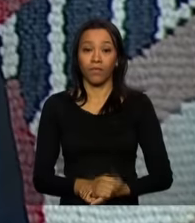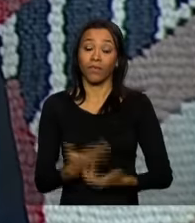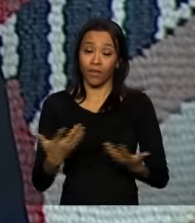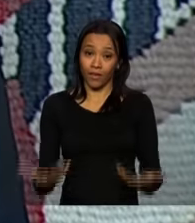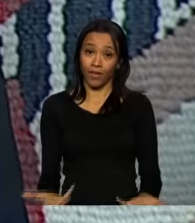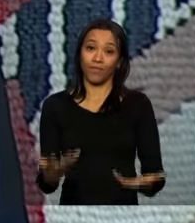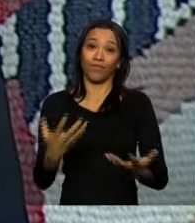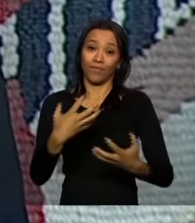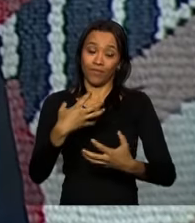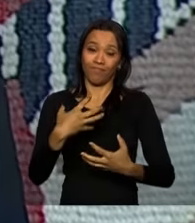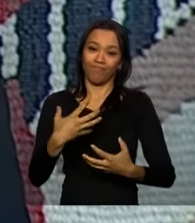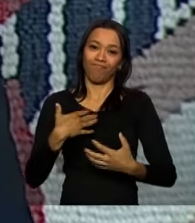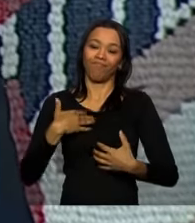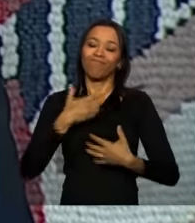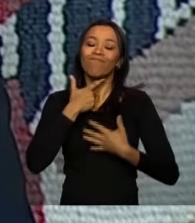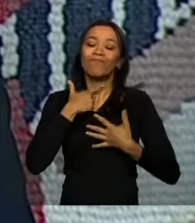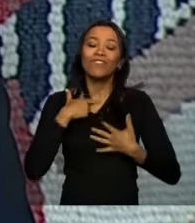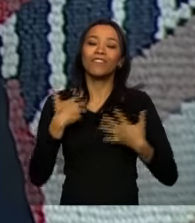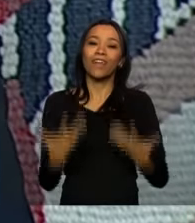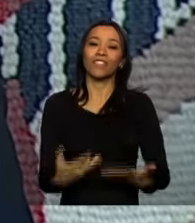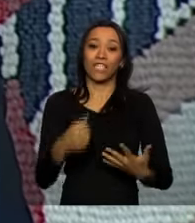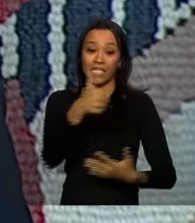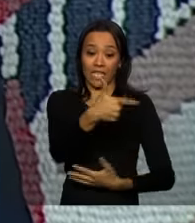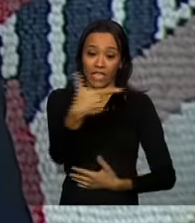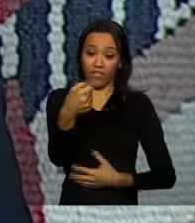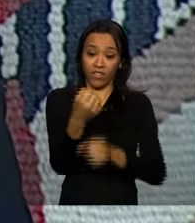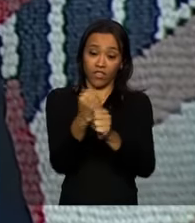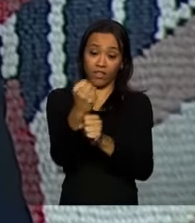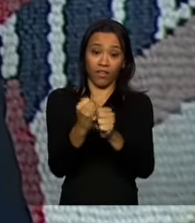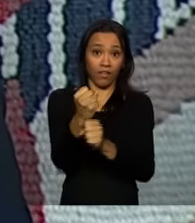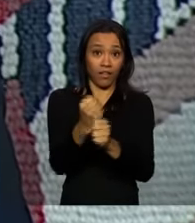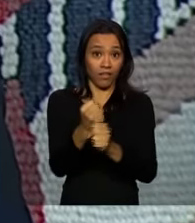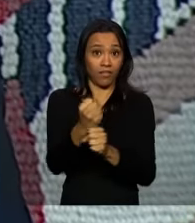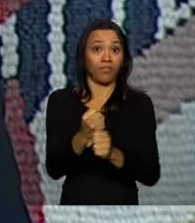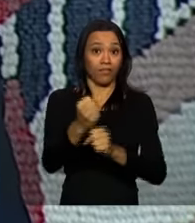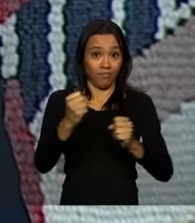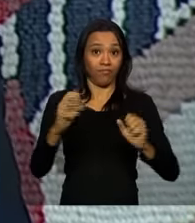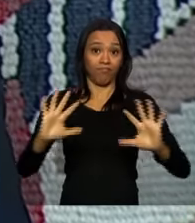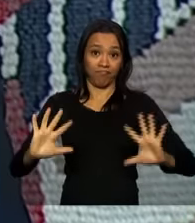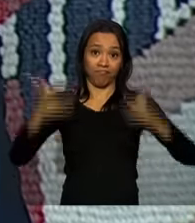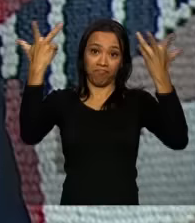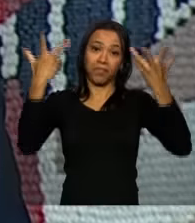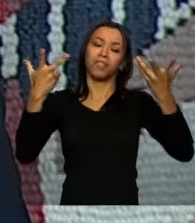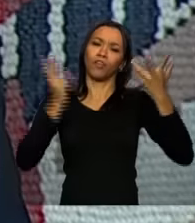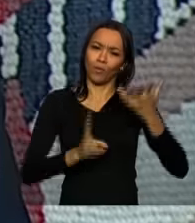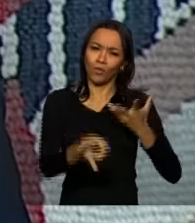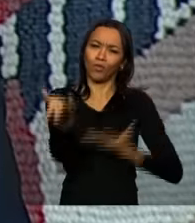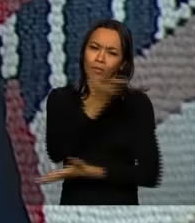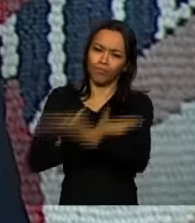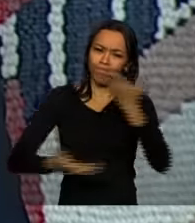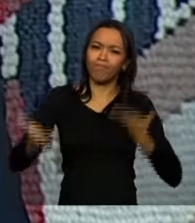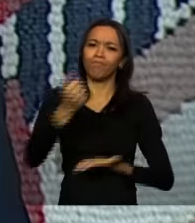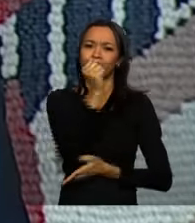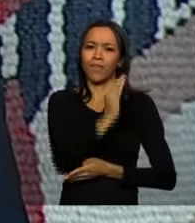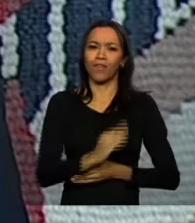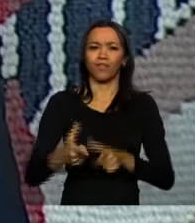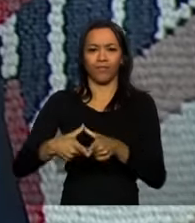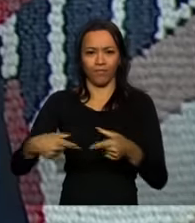Desejo que este ano comemorativo dos 120 anos seja um marco para que os laços entre nossos países se fortaleçam.